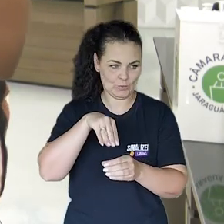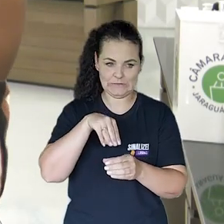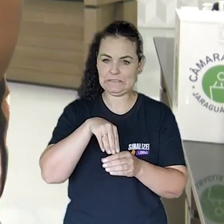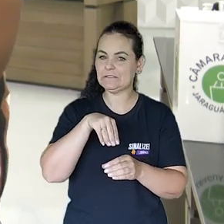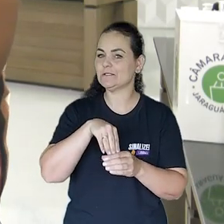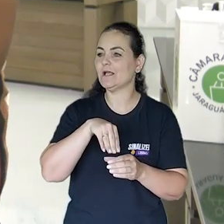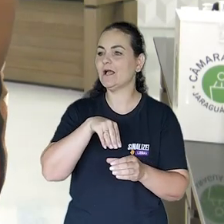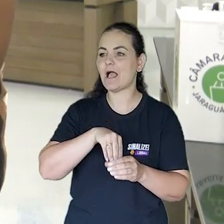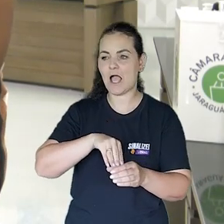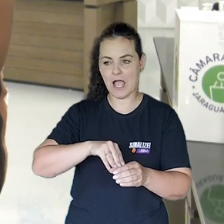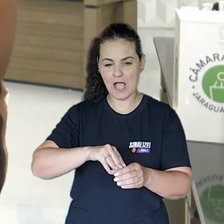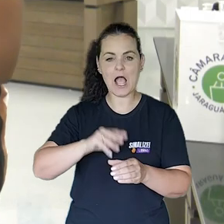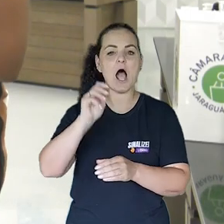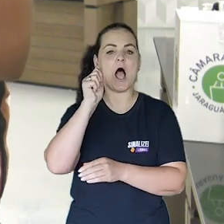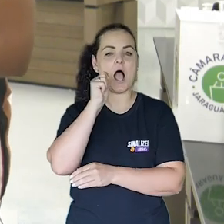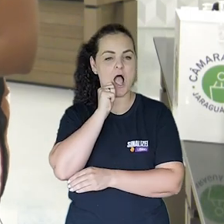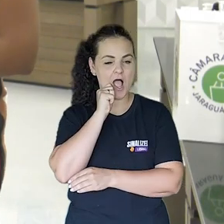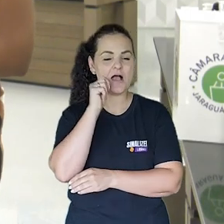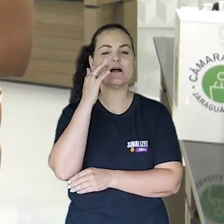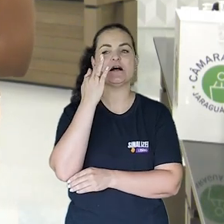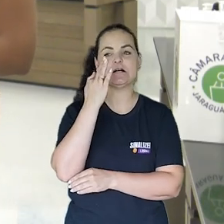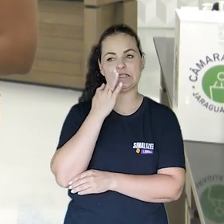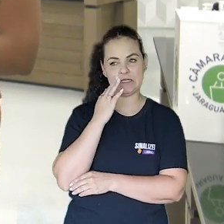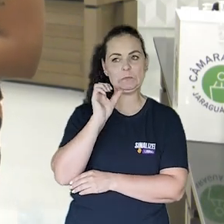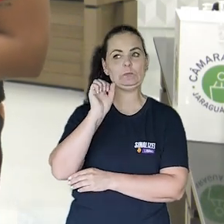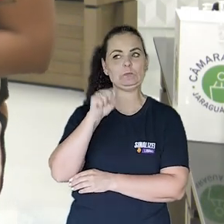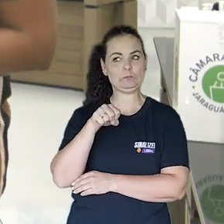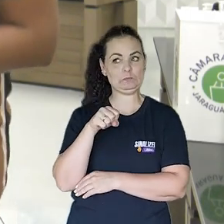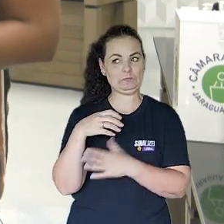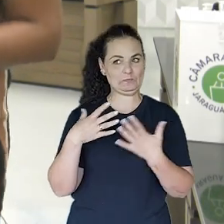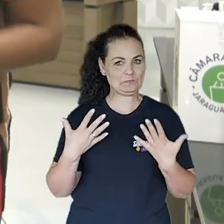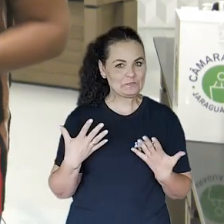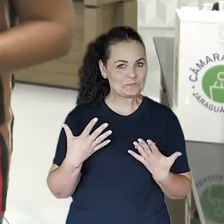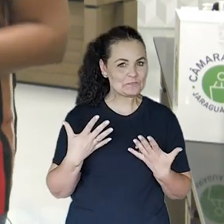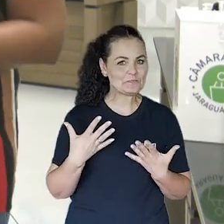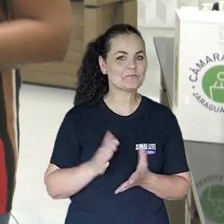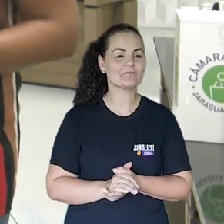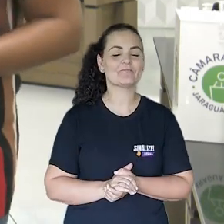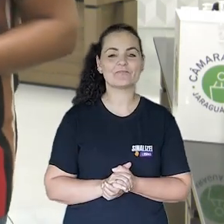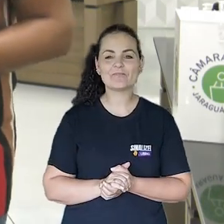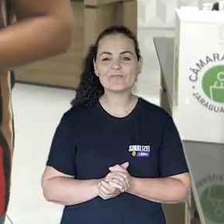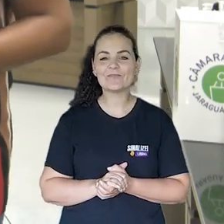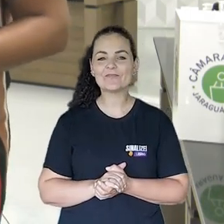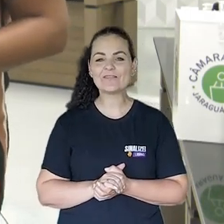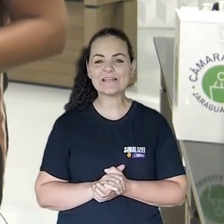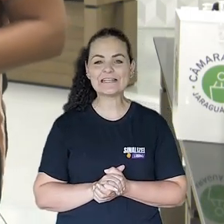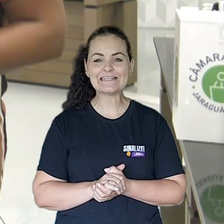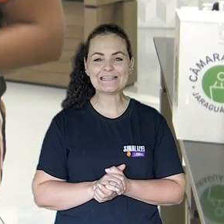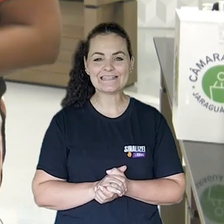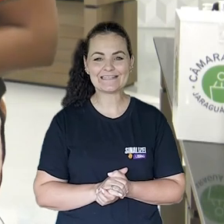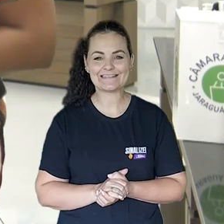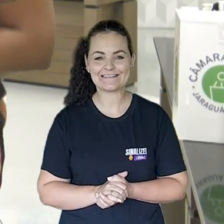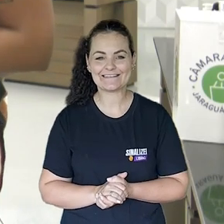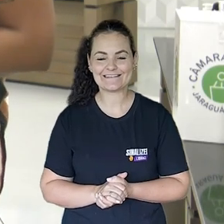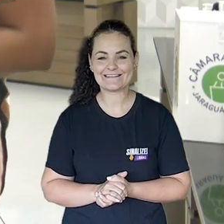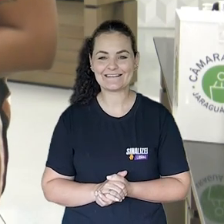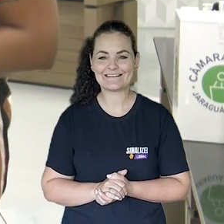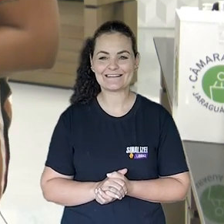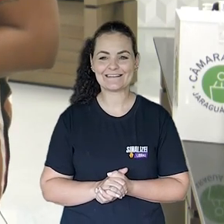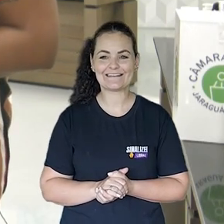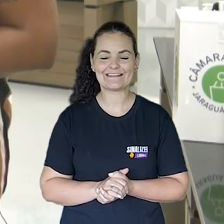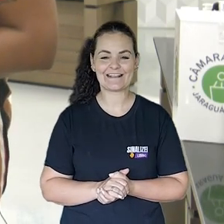quem fica... Quem foi anotando ali os nomes que nós colocamos, já vai. Já vai saber. E ela fica lá no bairro João